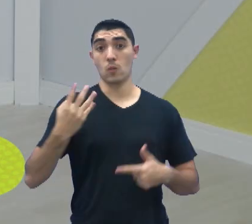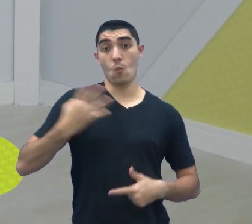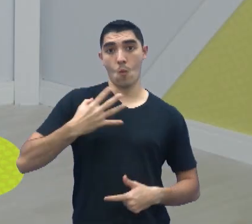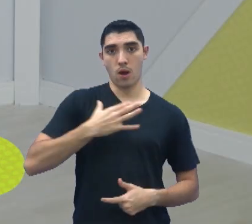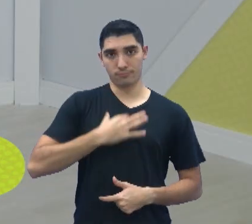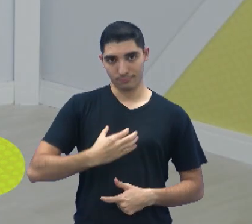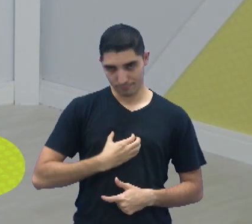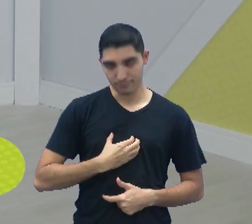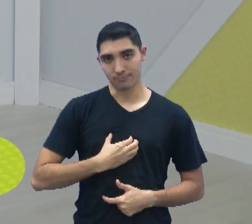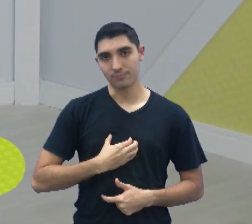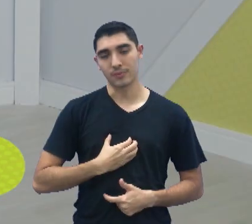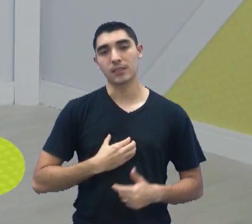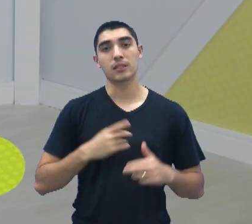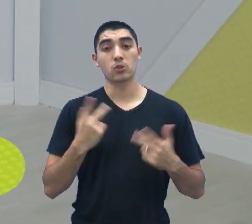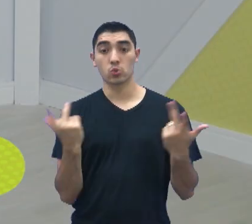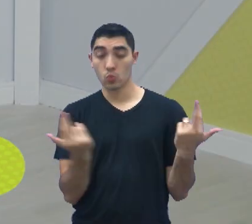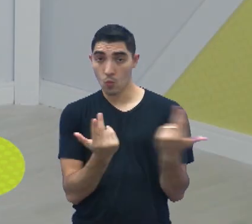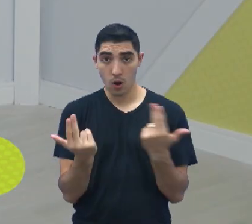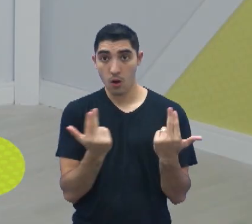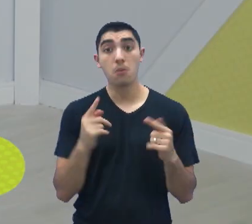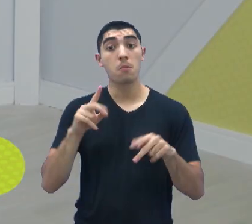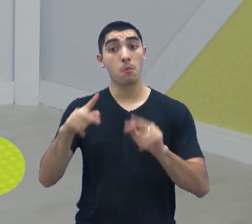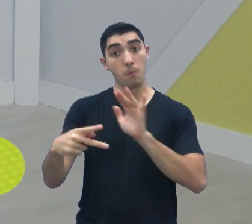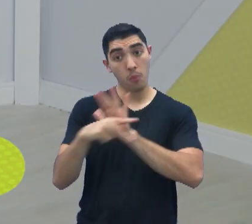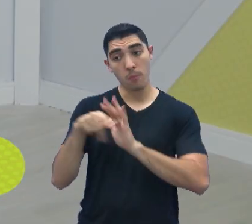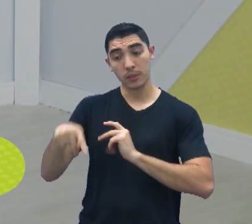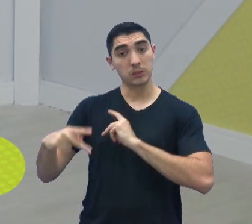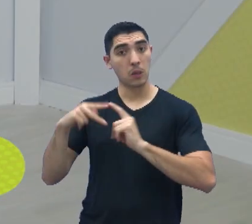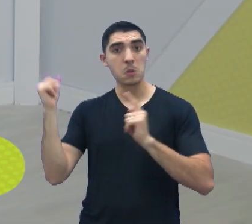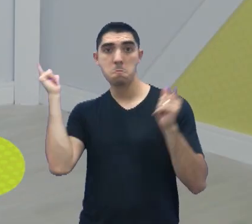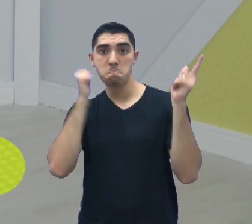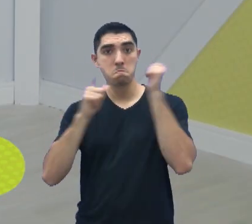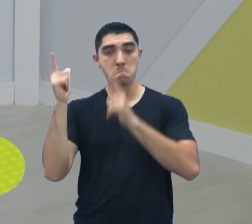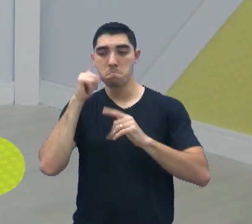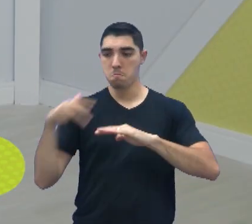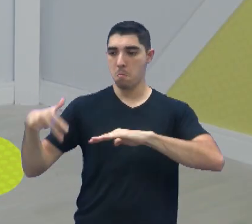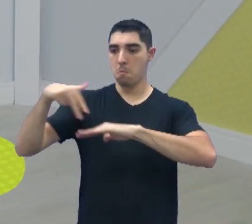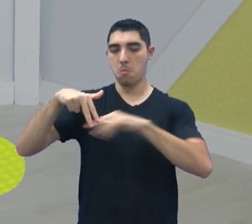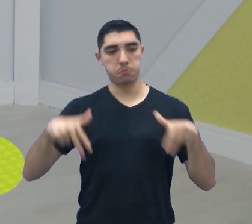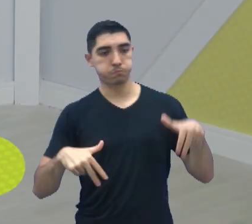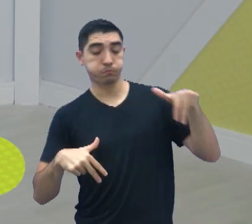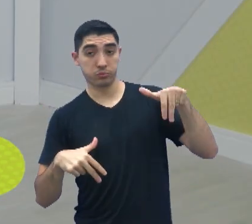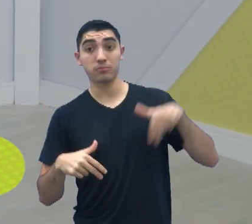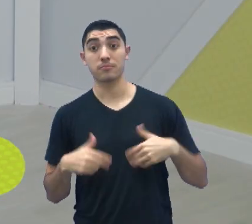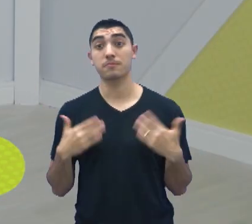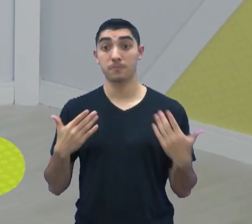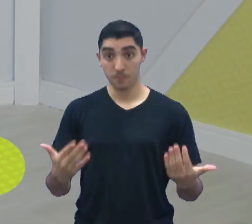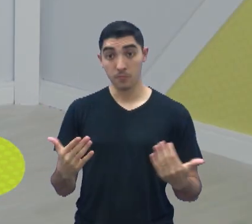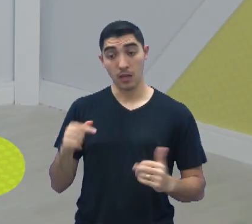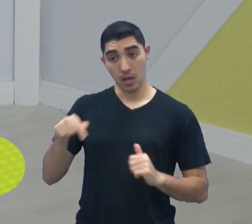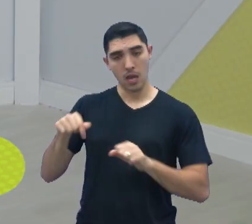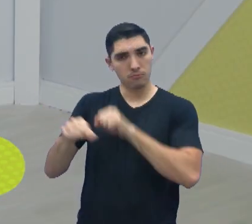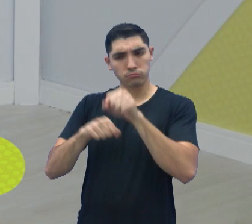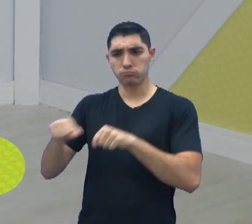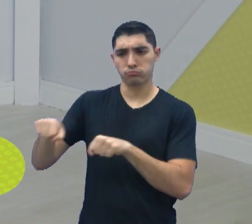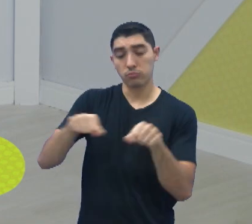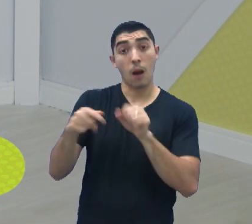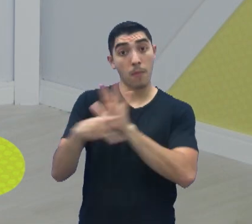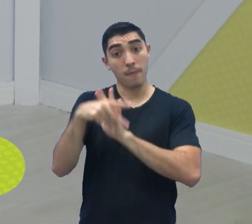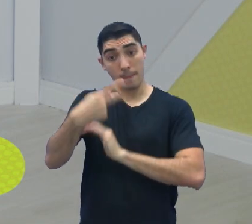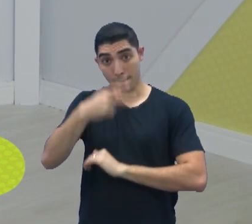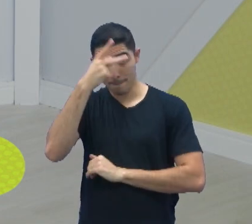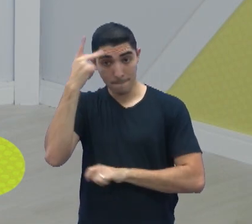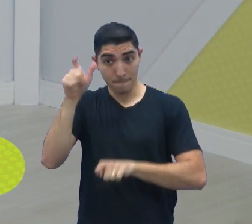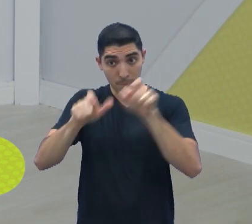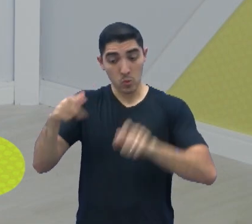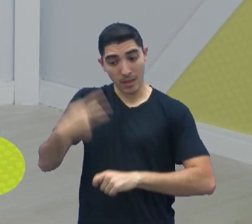respectivamente, completando a lista de joseenses no pódio. A volta ciclística reuniu ciclistas brasileiros e estrangeiros, com